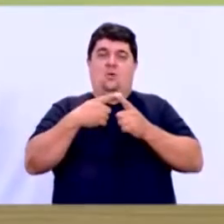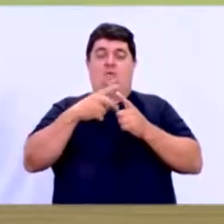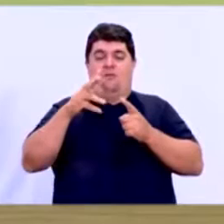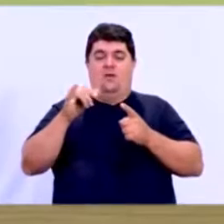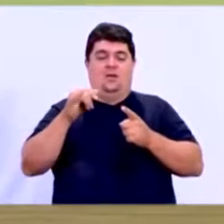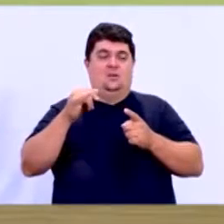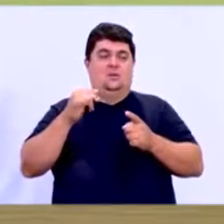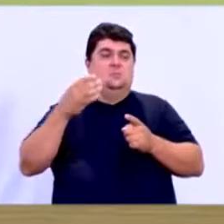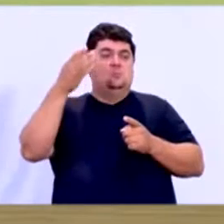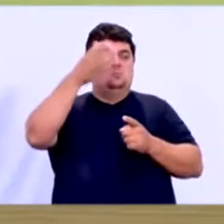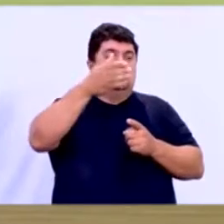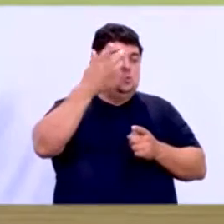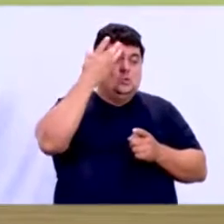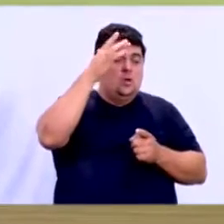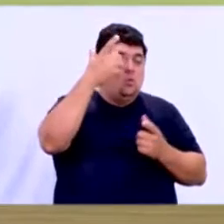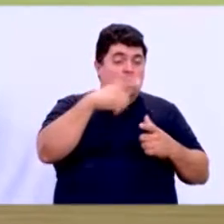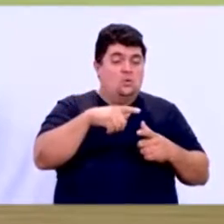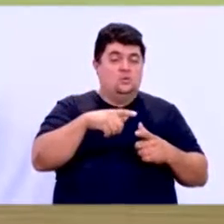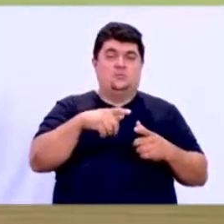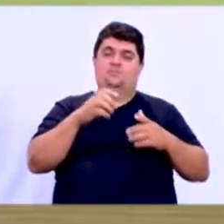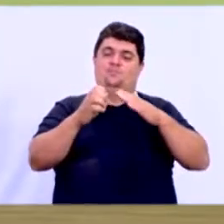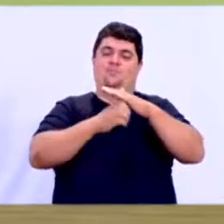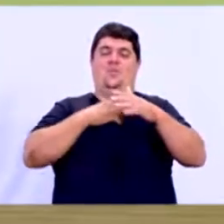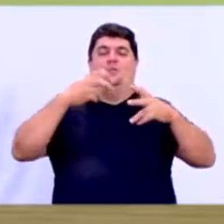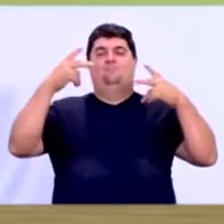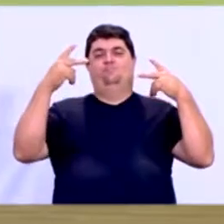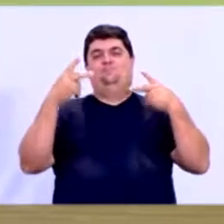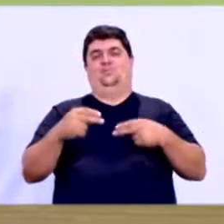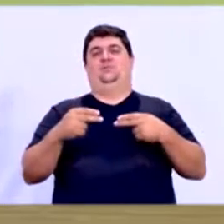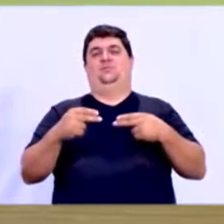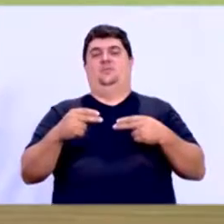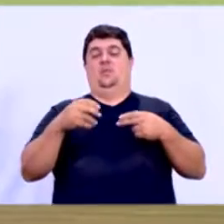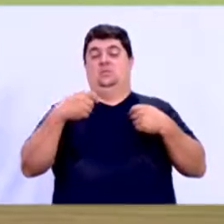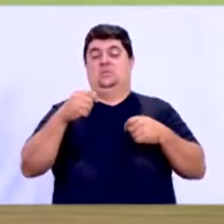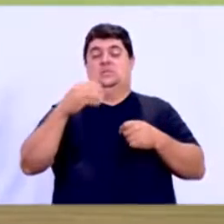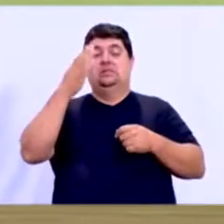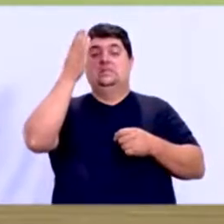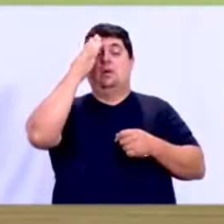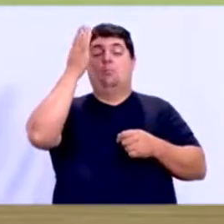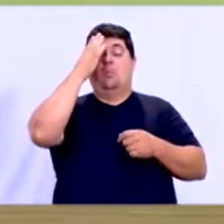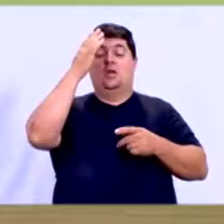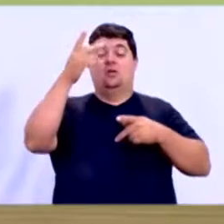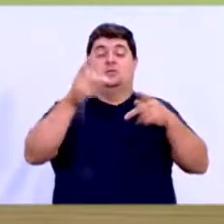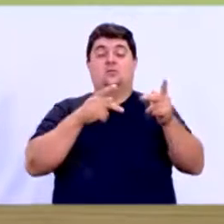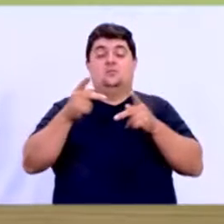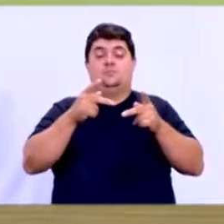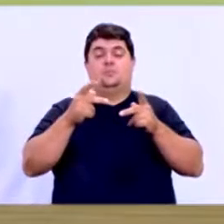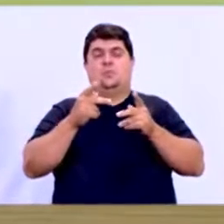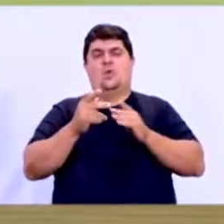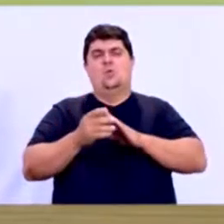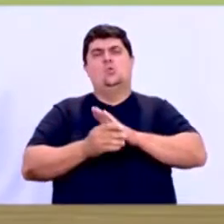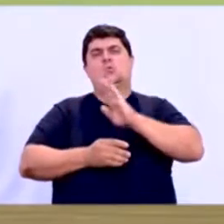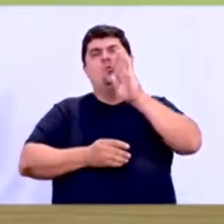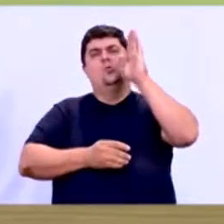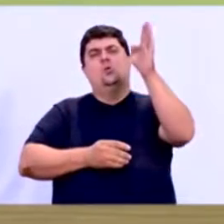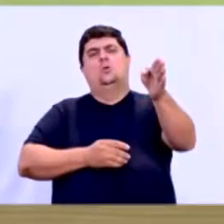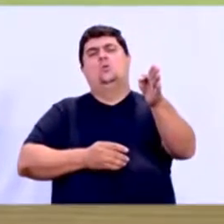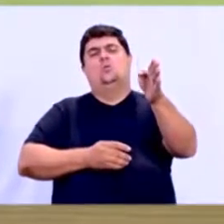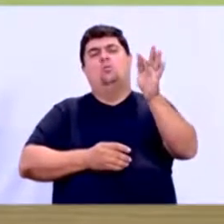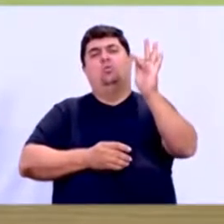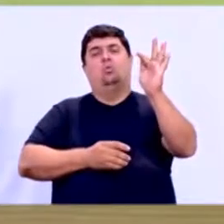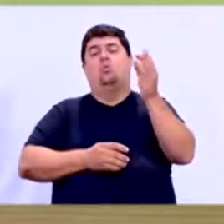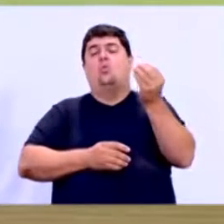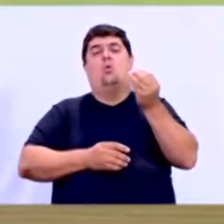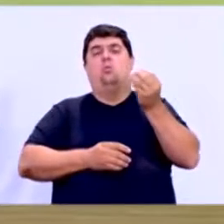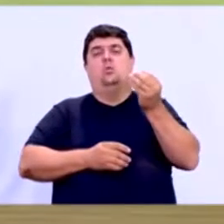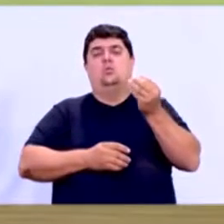na empresa é a mesma situação. Se você não planejar onde você quer chegar, as ferramentas que você vai ter que utilizar para chegar naquele